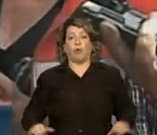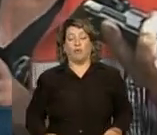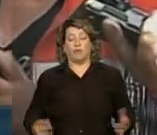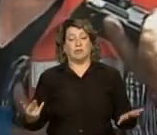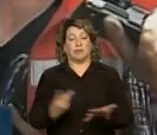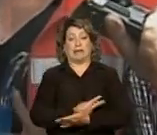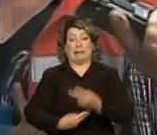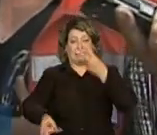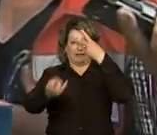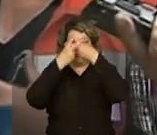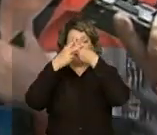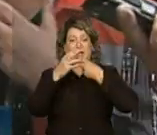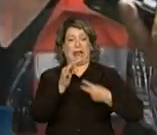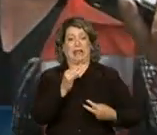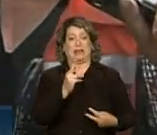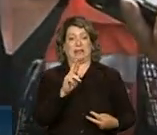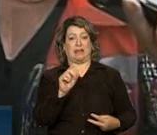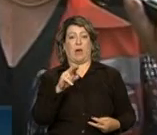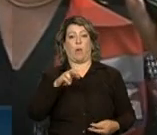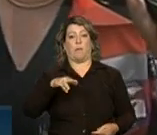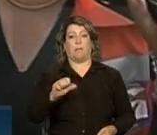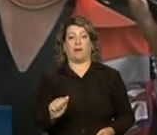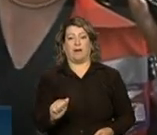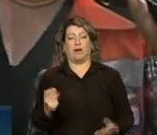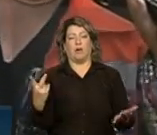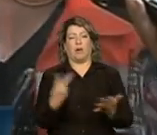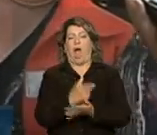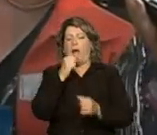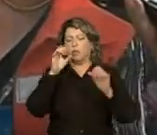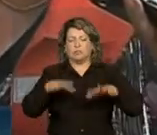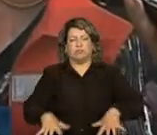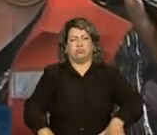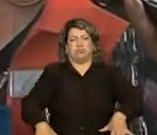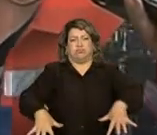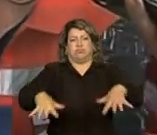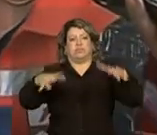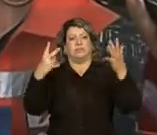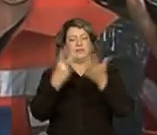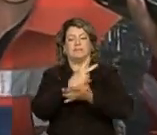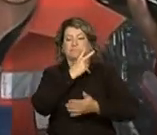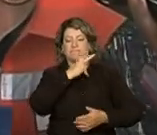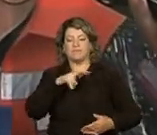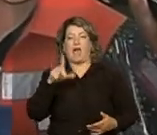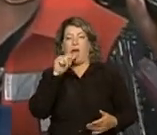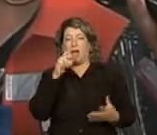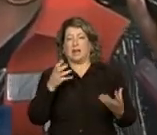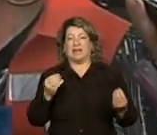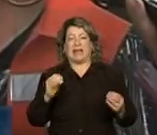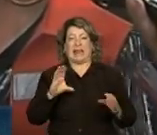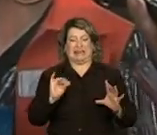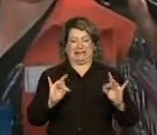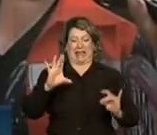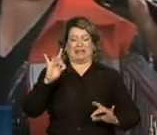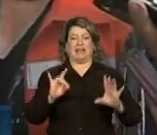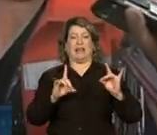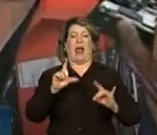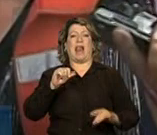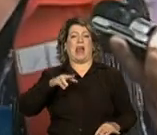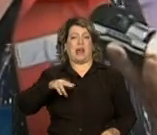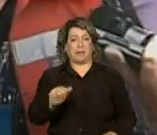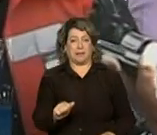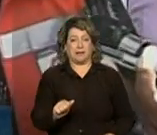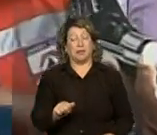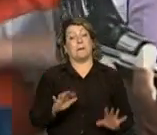trauma. Um trauma provocado por uma quantidade imensa de água. E você vê isso na quantidade de lama que fica.